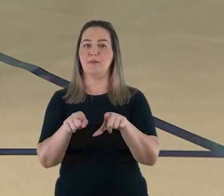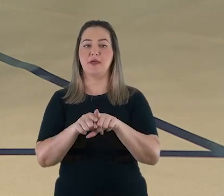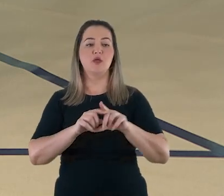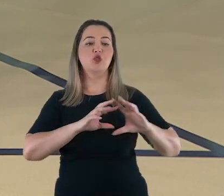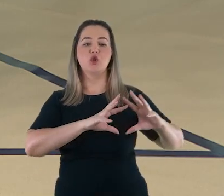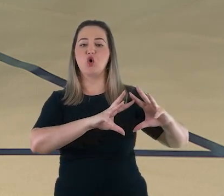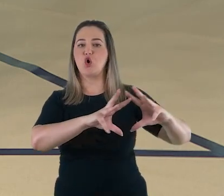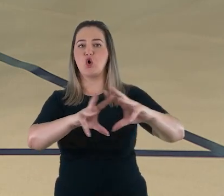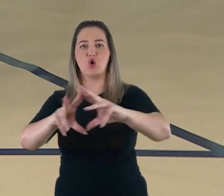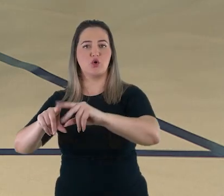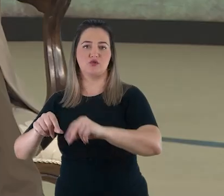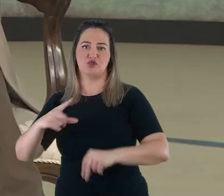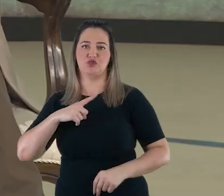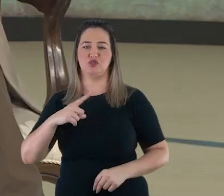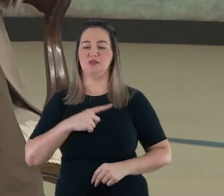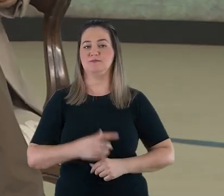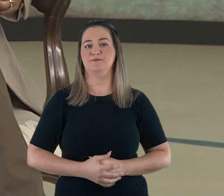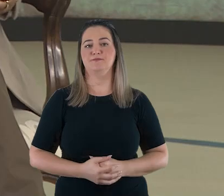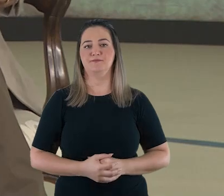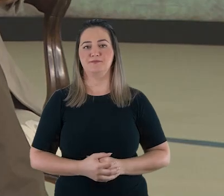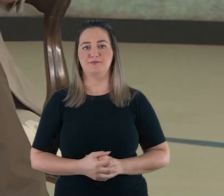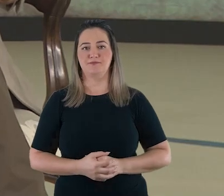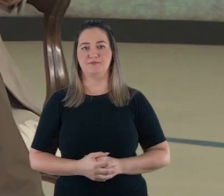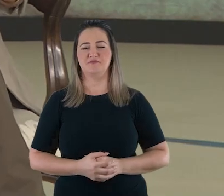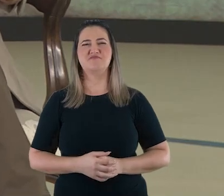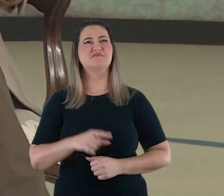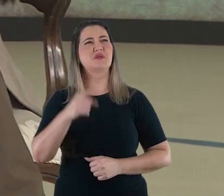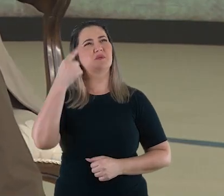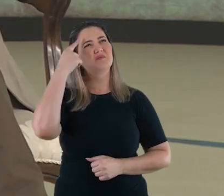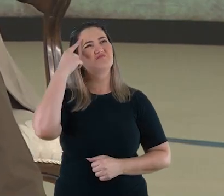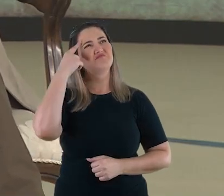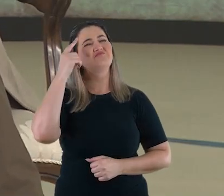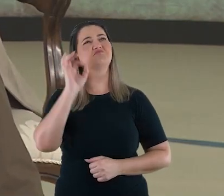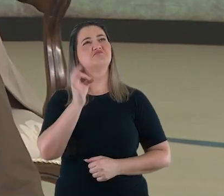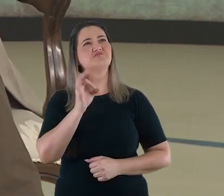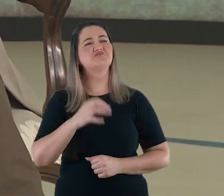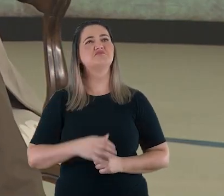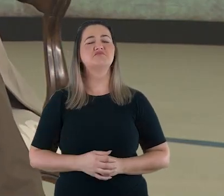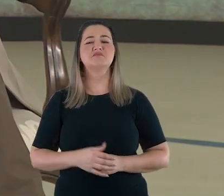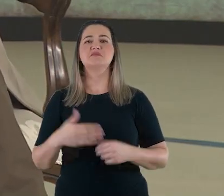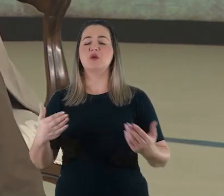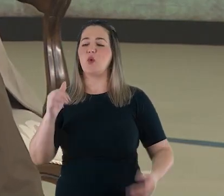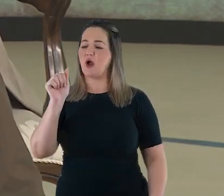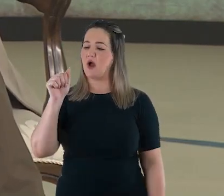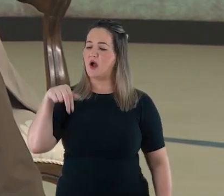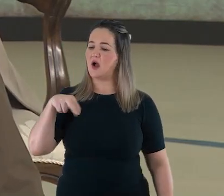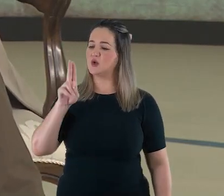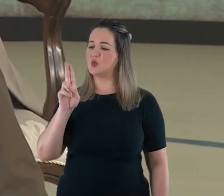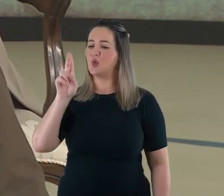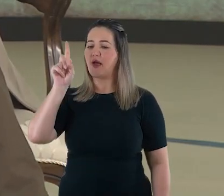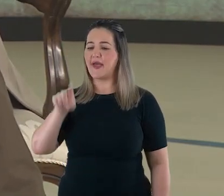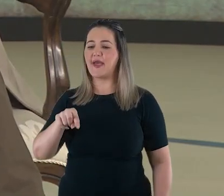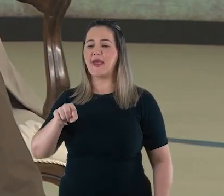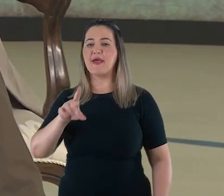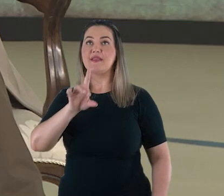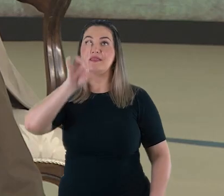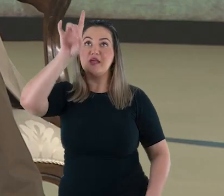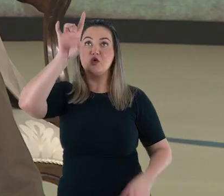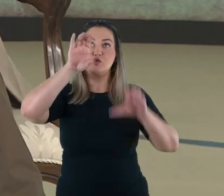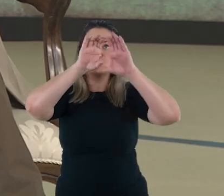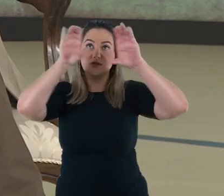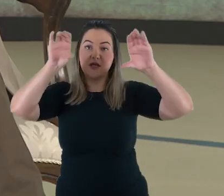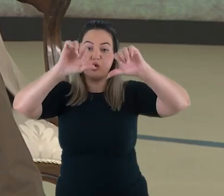as divindades? Agora você deve estar perguntando, entendi, Rodrigo. Então Anu é o deus do céu, é o céu